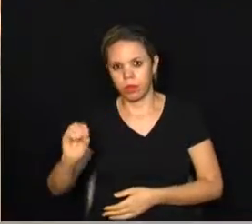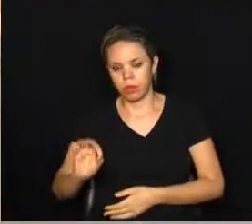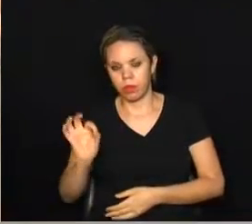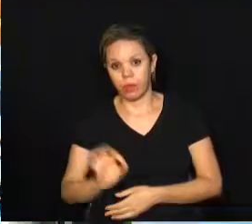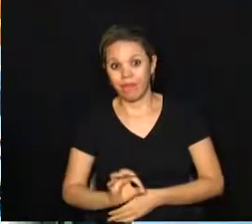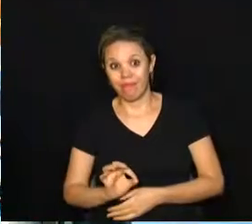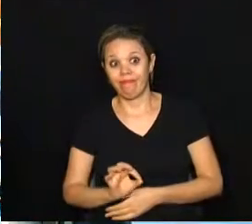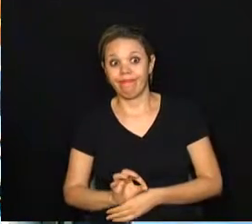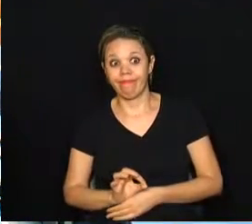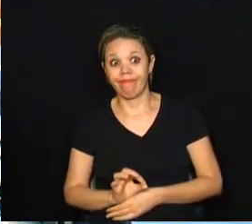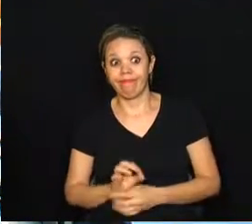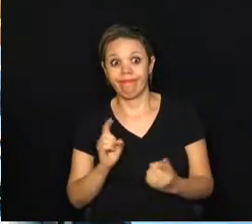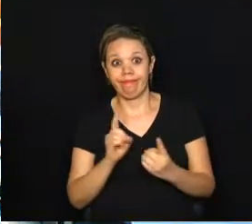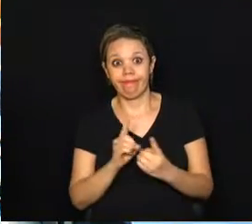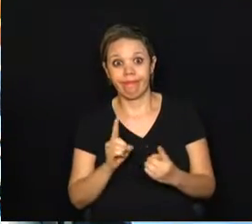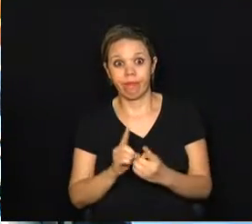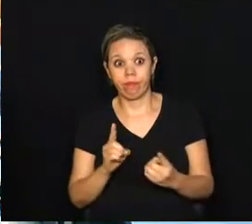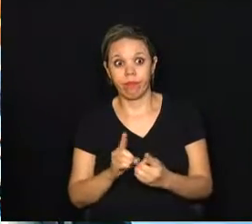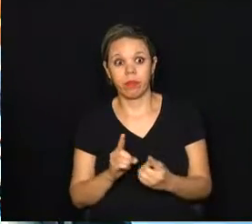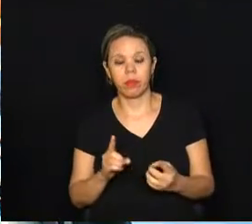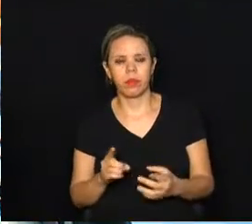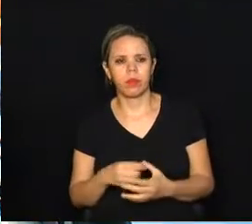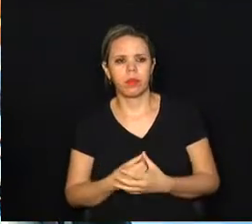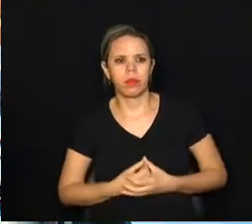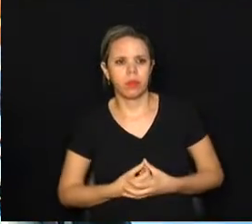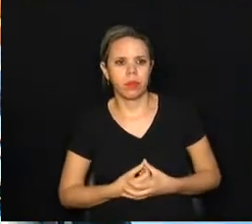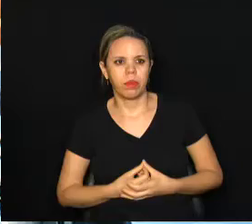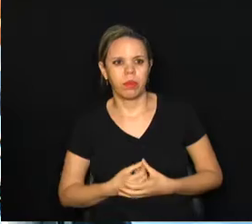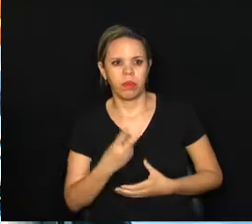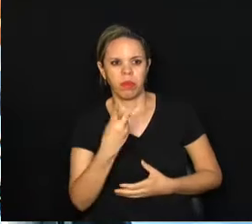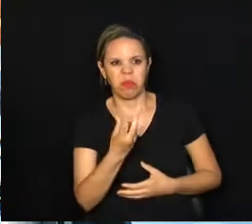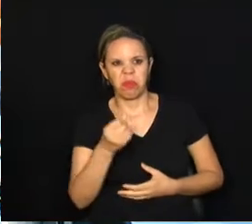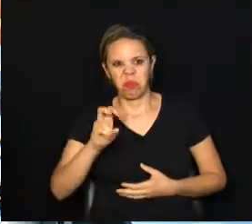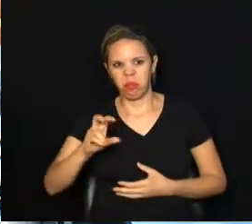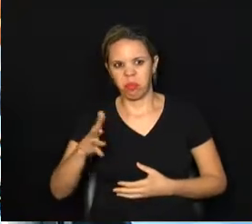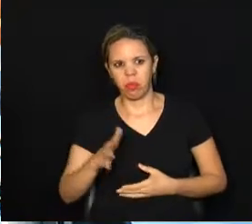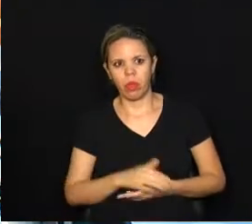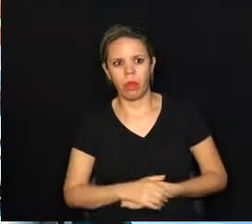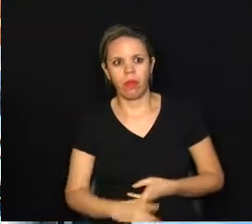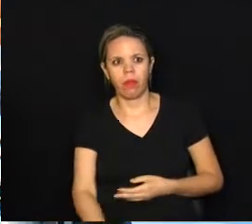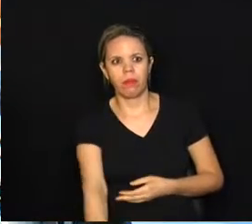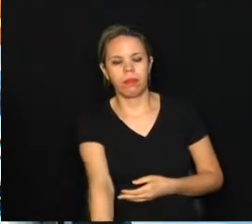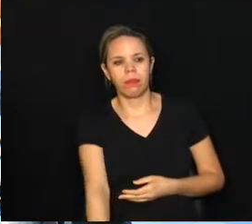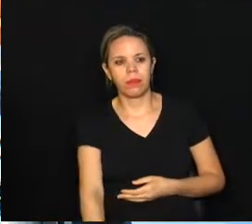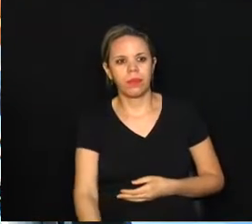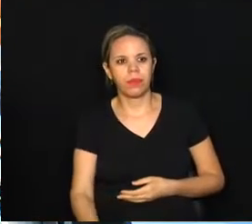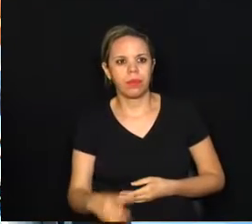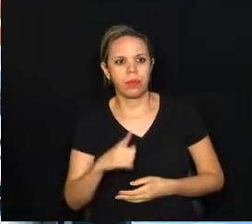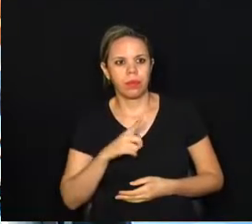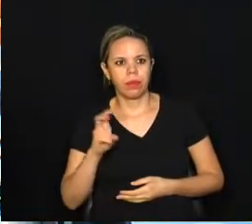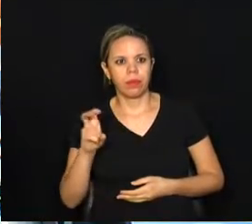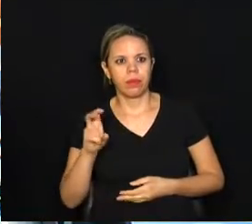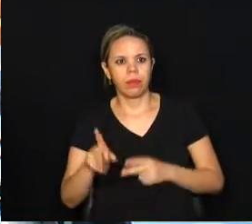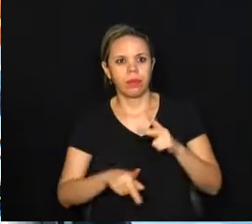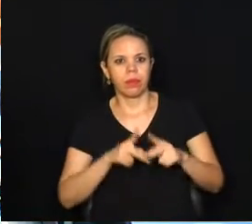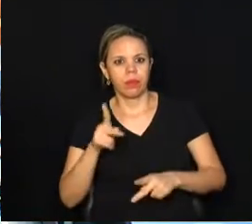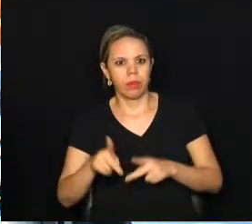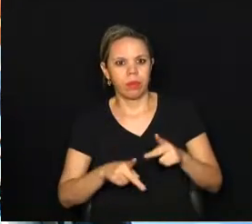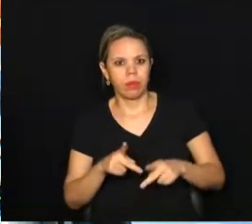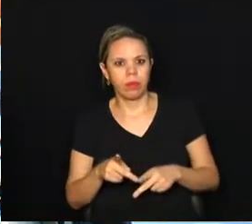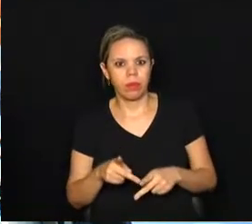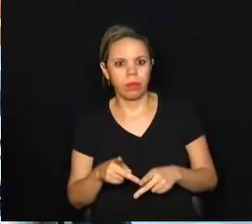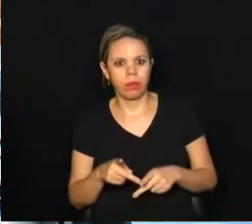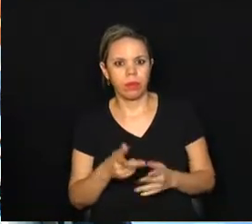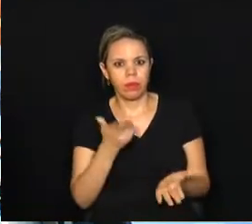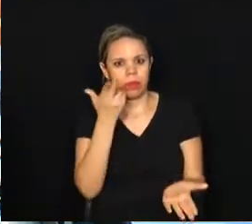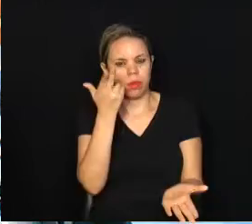290% da capacidade da UER, 295%, tá? Ou seja, nós tínhamos 5 pacientes que estavam